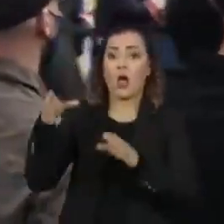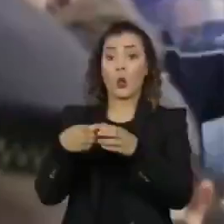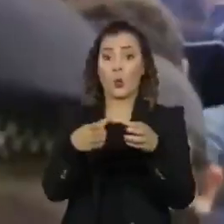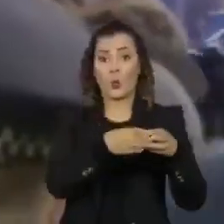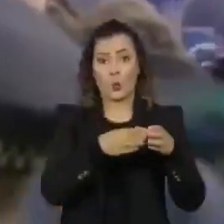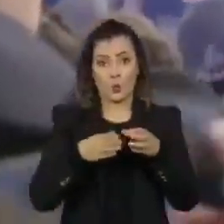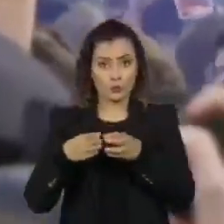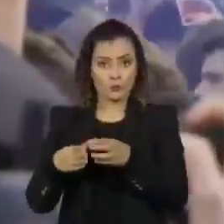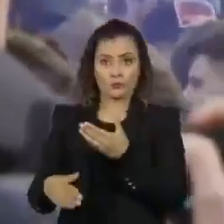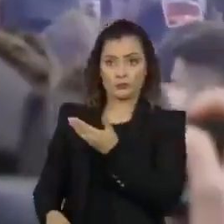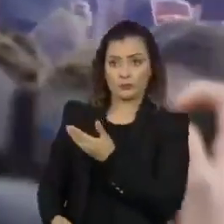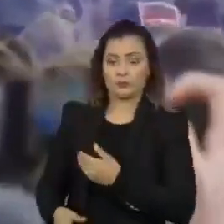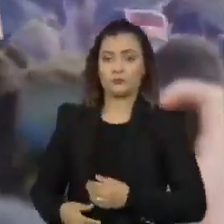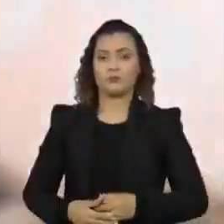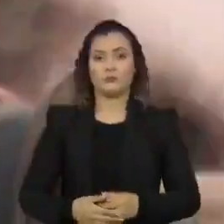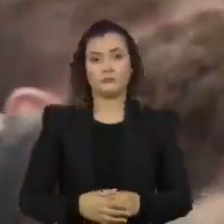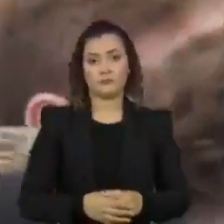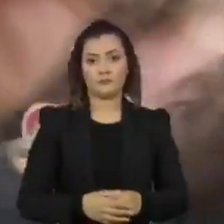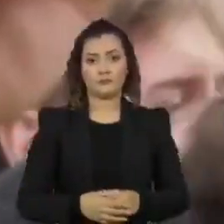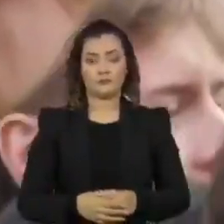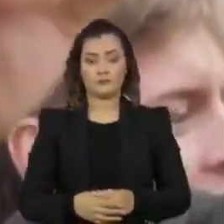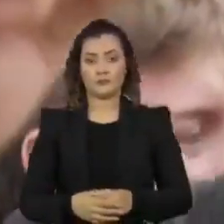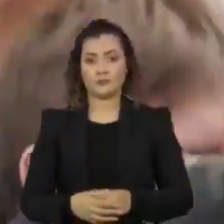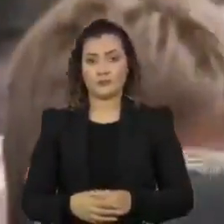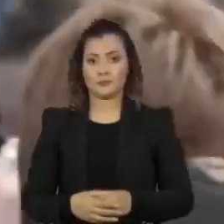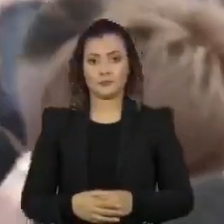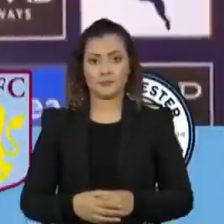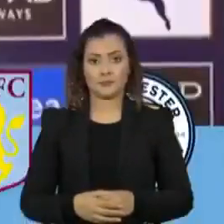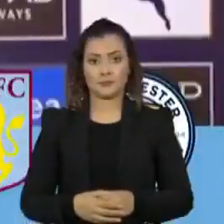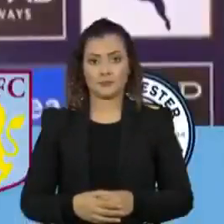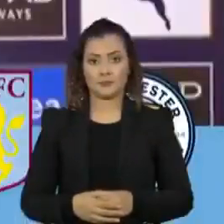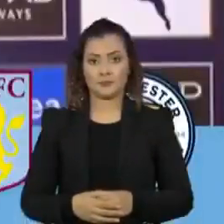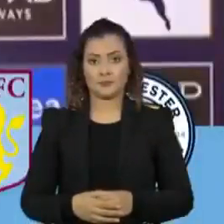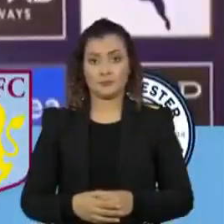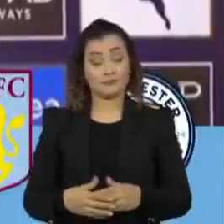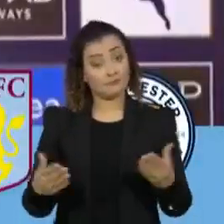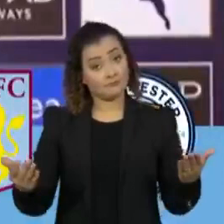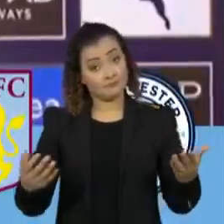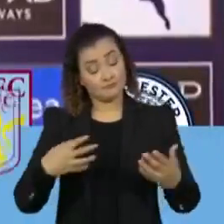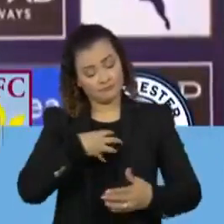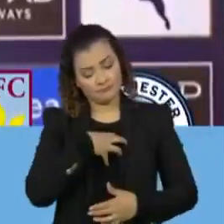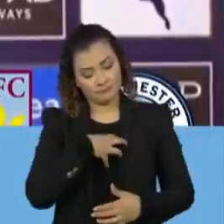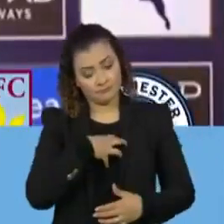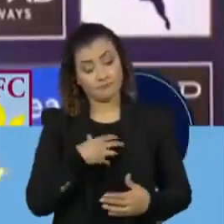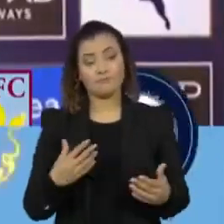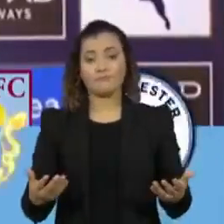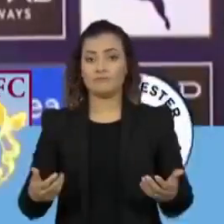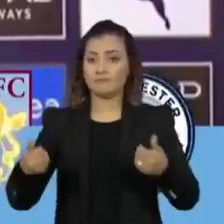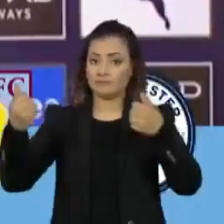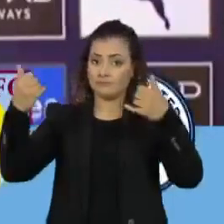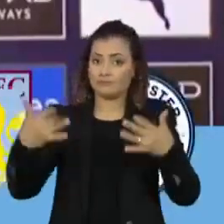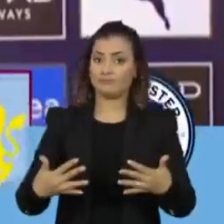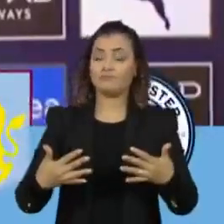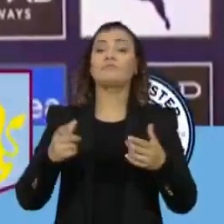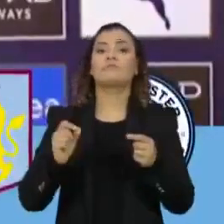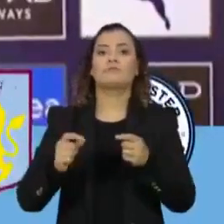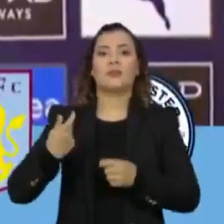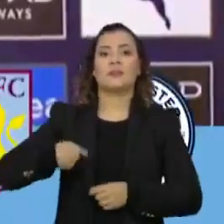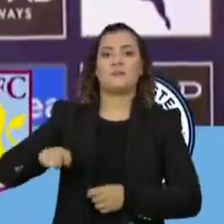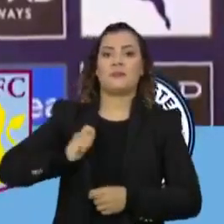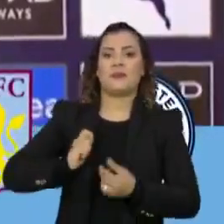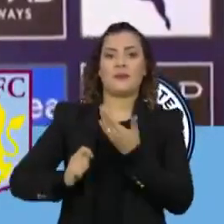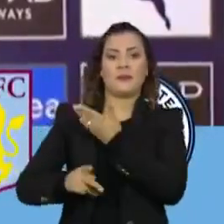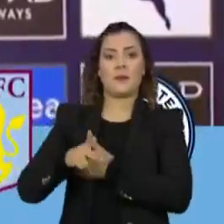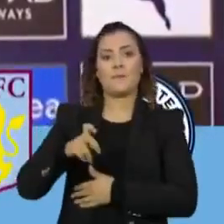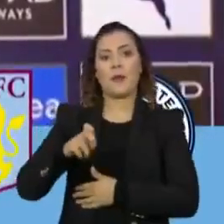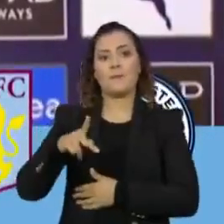envolvidos e um sentimento muito bem explicado pelo espanhol